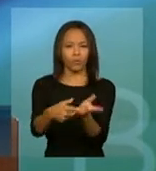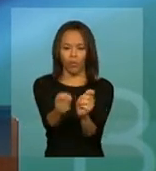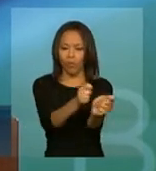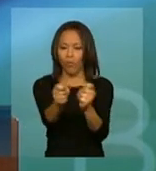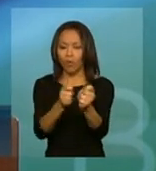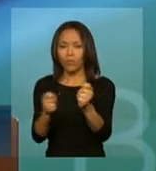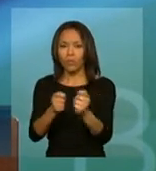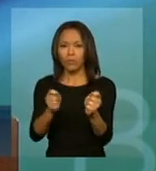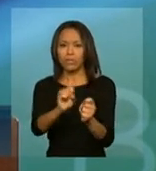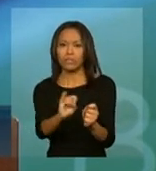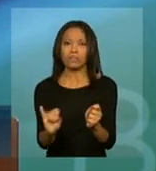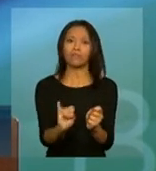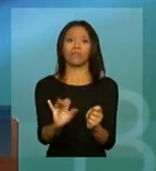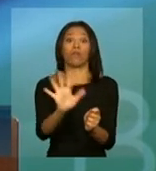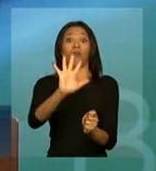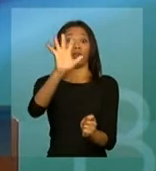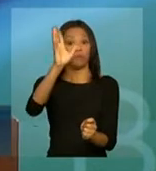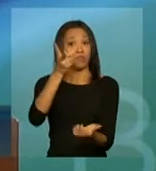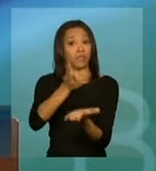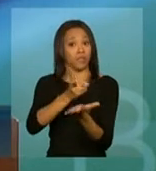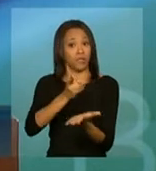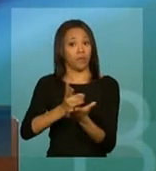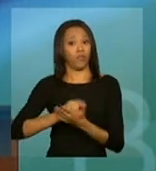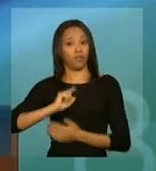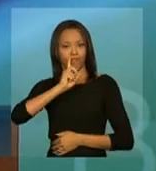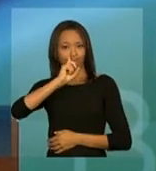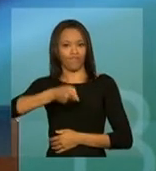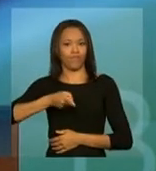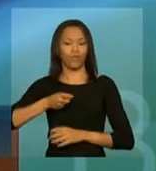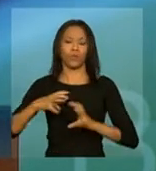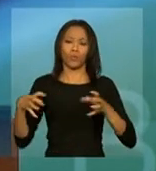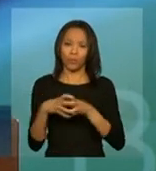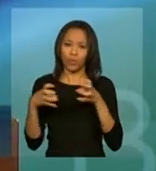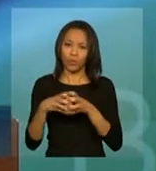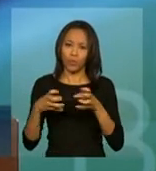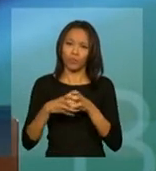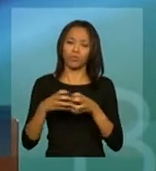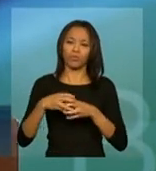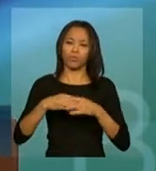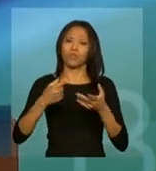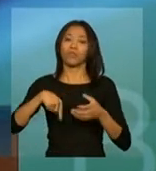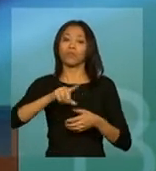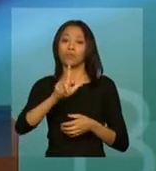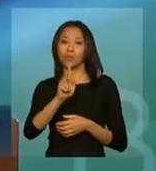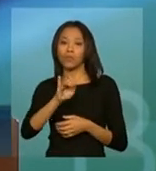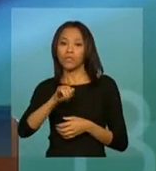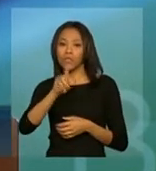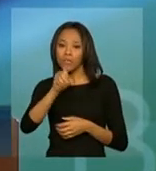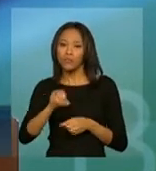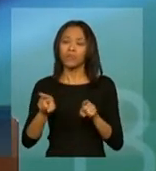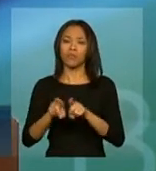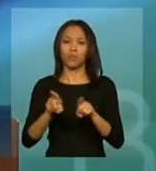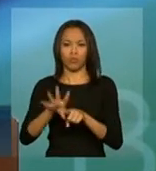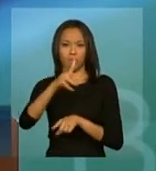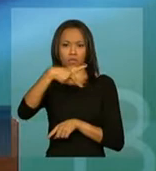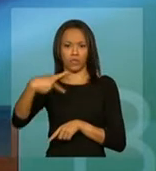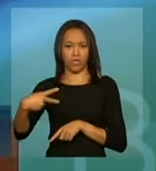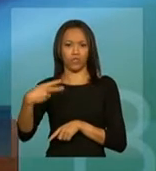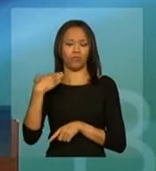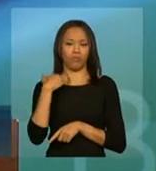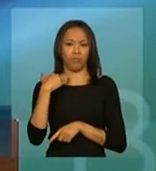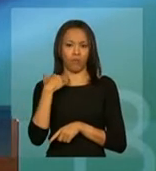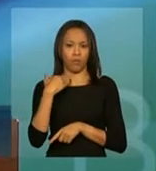inflação, que sempre foi uma determinação essencial da equipe do ministro Guido e do presidente do Banco Central, Tombini. Pelo 10º